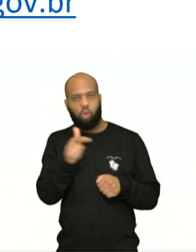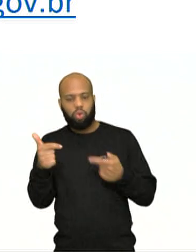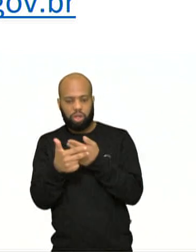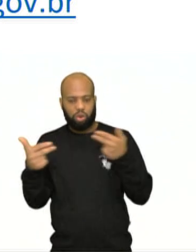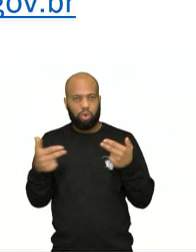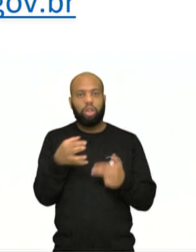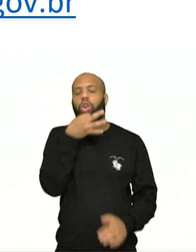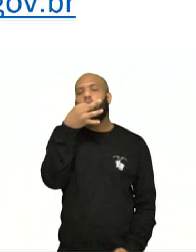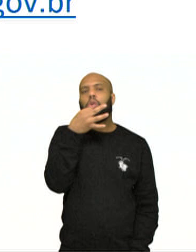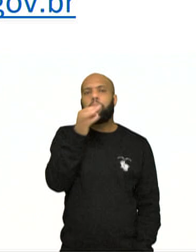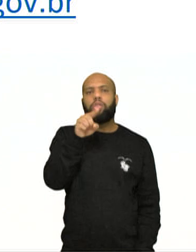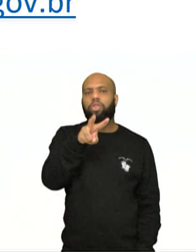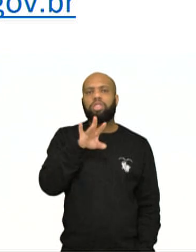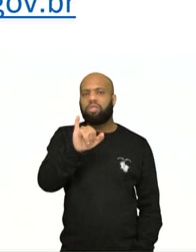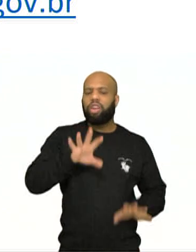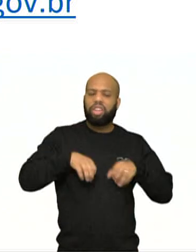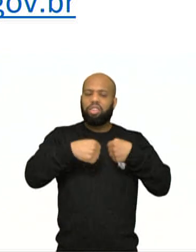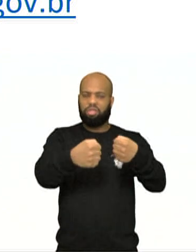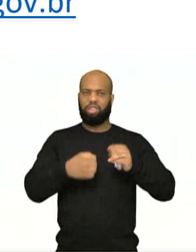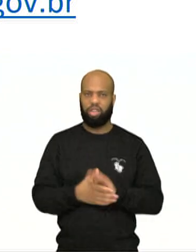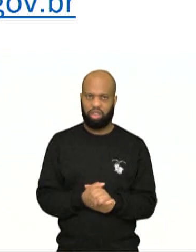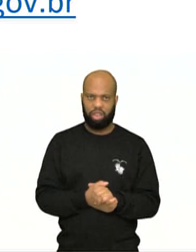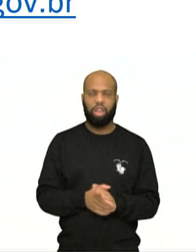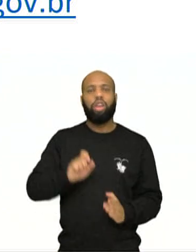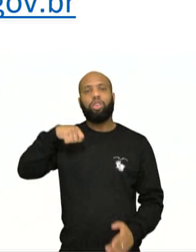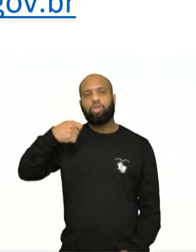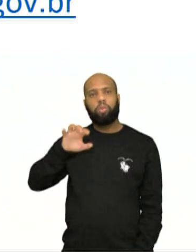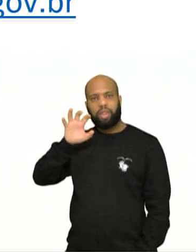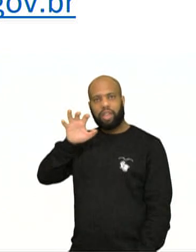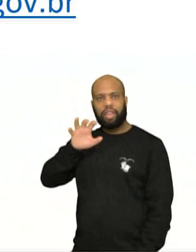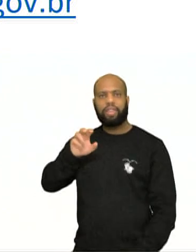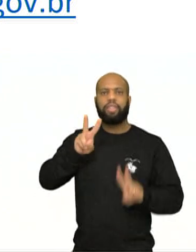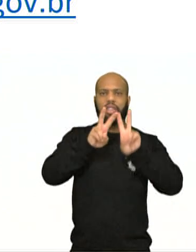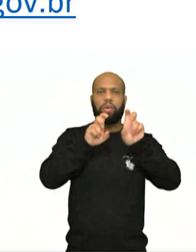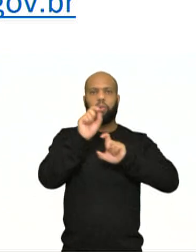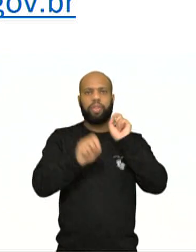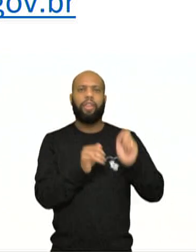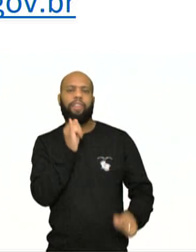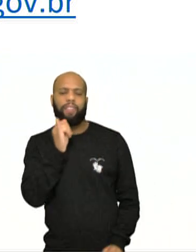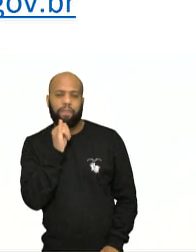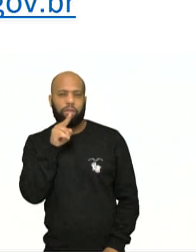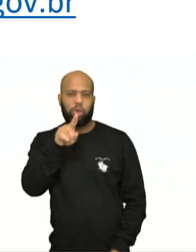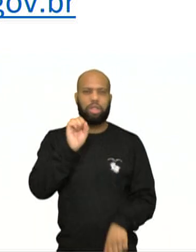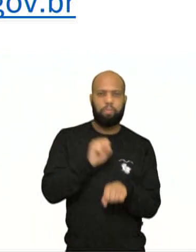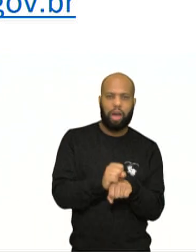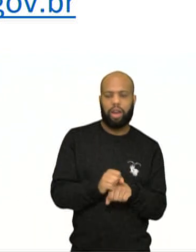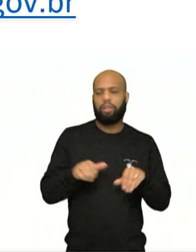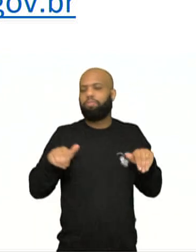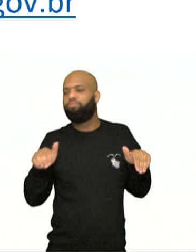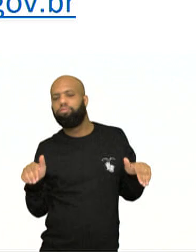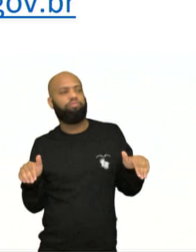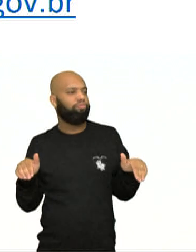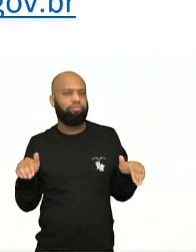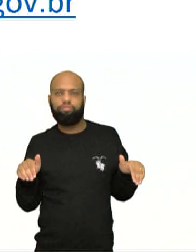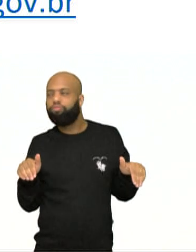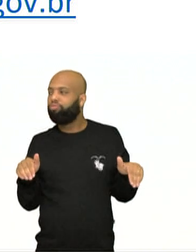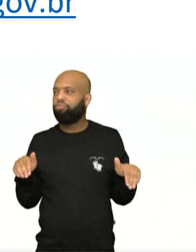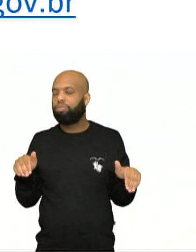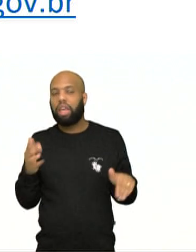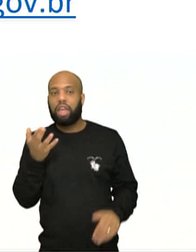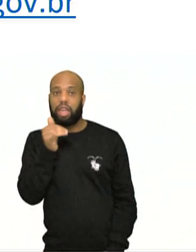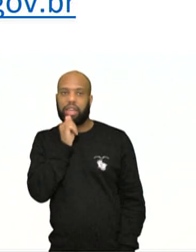vai defender. A respeito desse tema, é sair de uma zona de conforto a respeito da mudança de criança